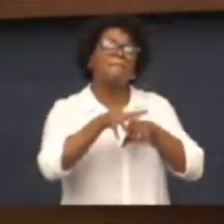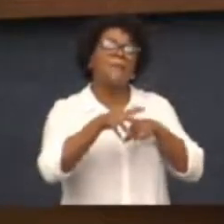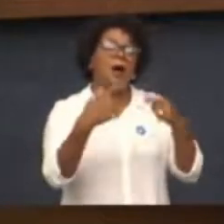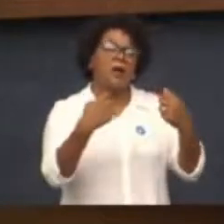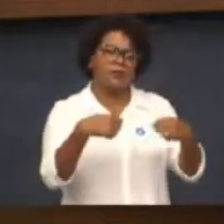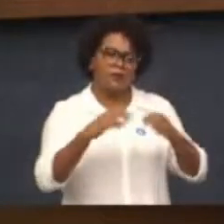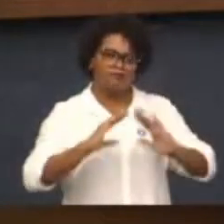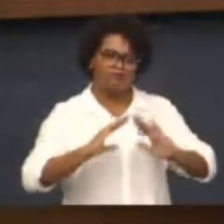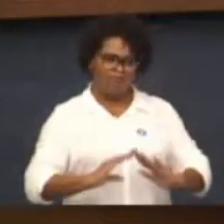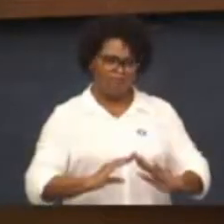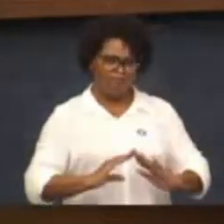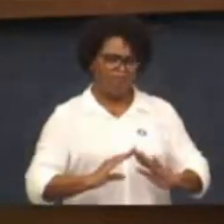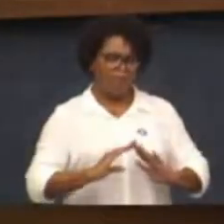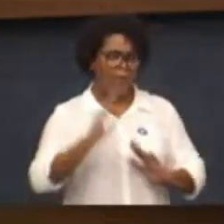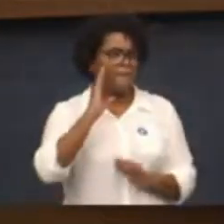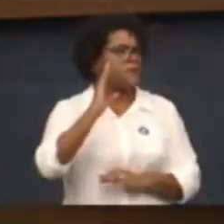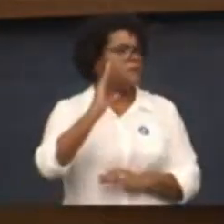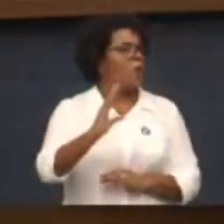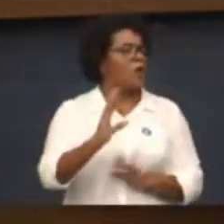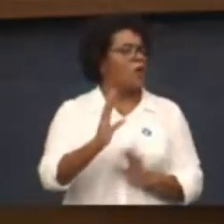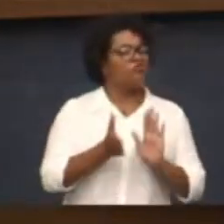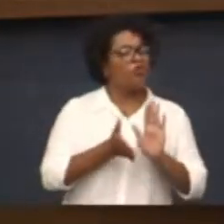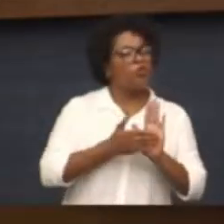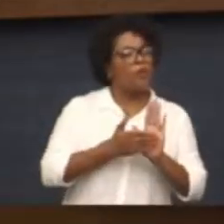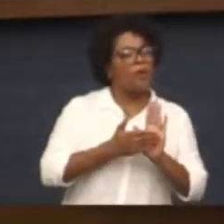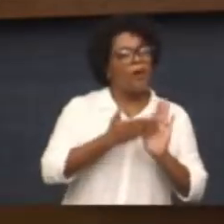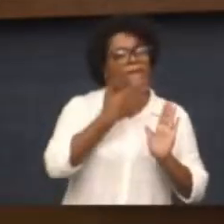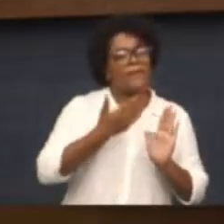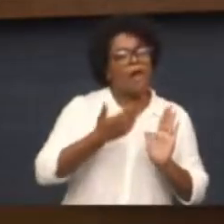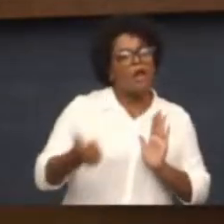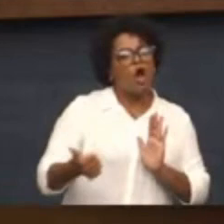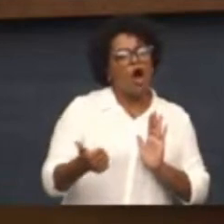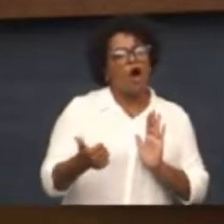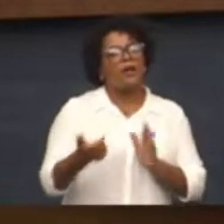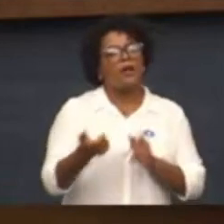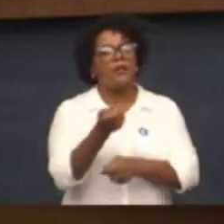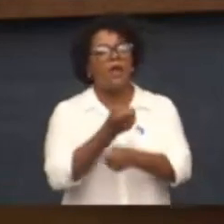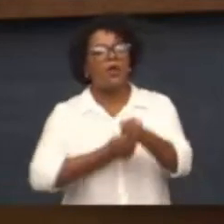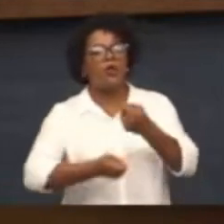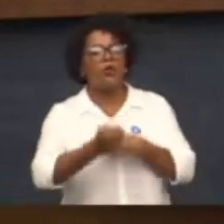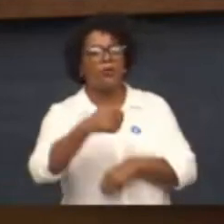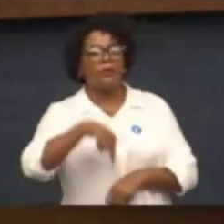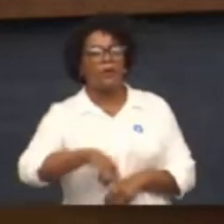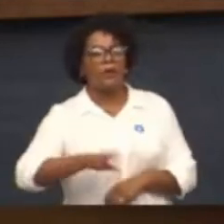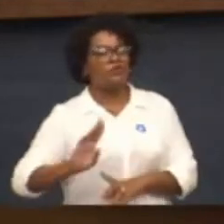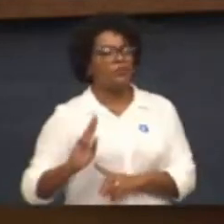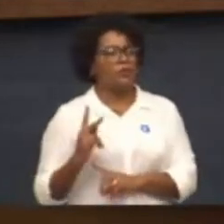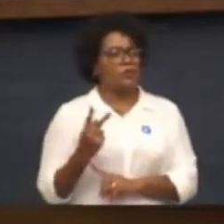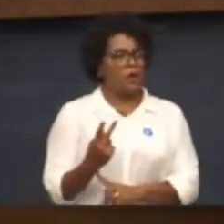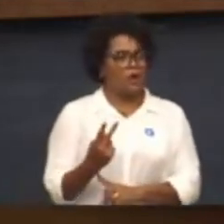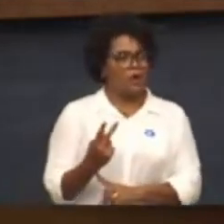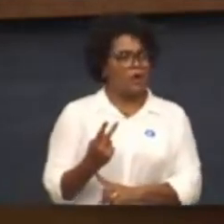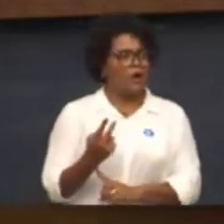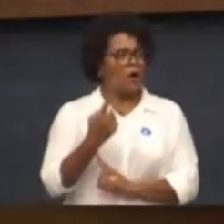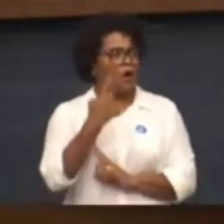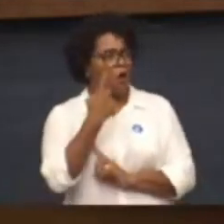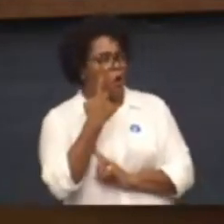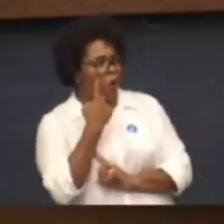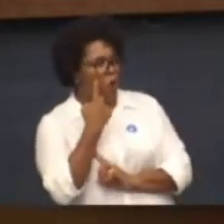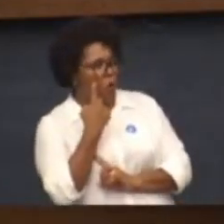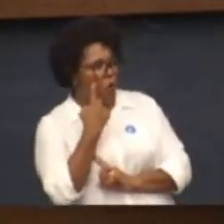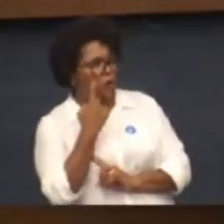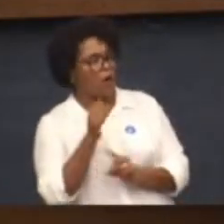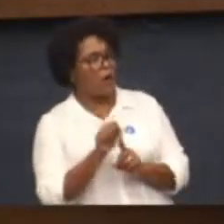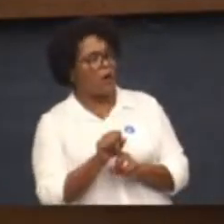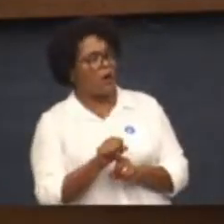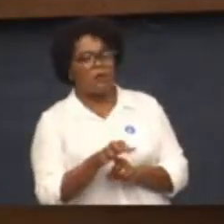aquelas que trazem uma melhoria do ambiente econômico da nossa cidade, nós verificamos aquelas demandas